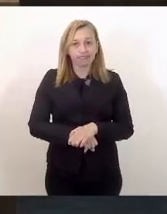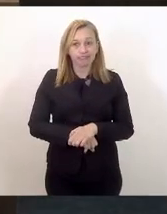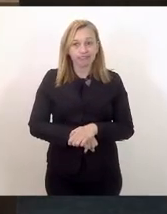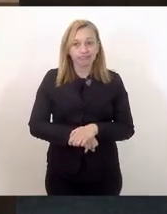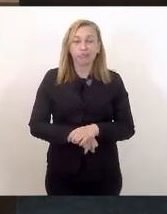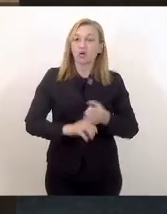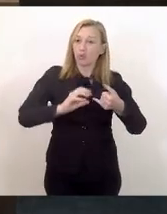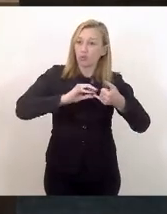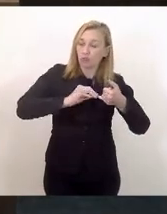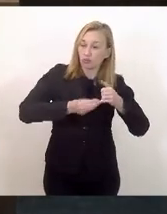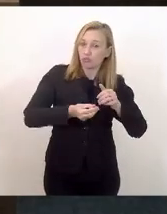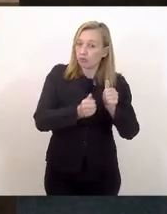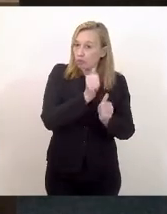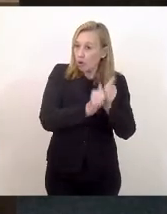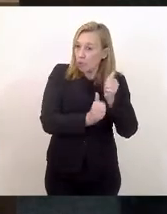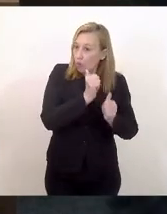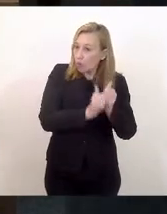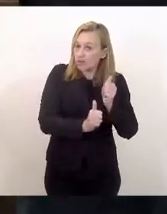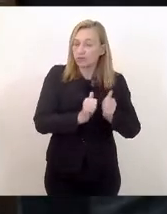ao arroz e feijão,